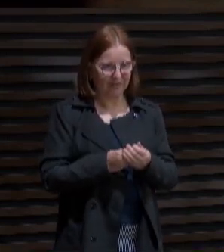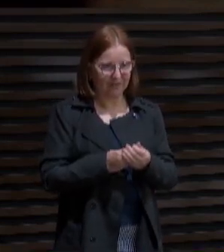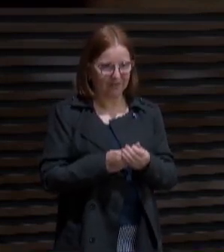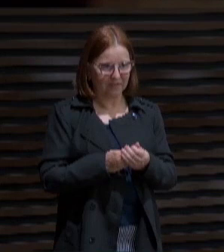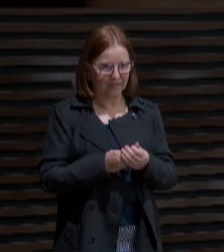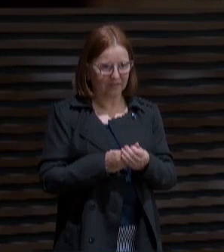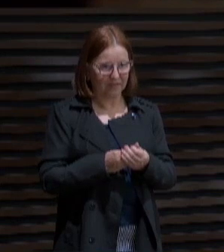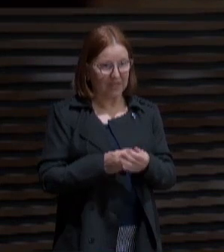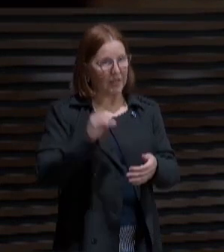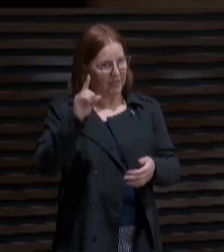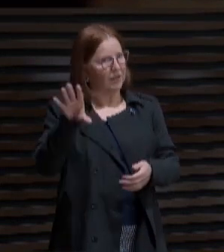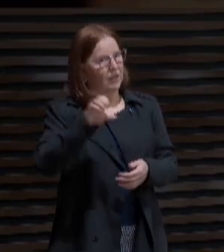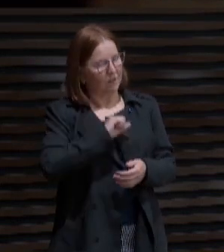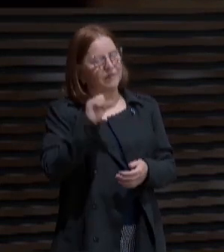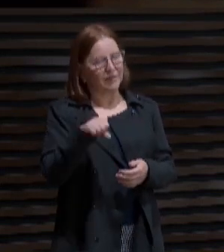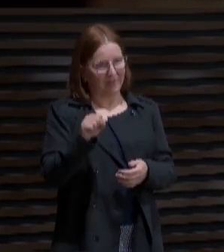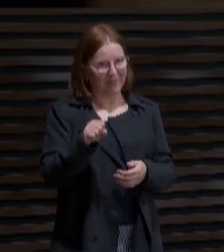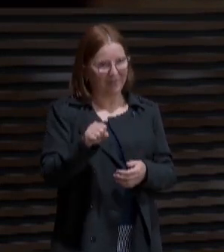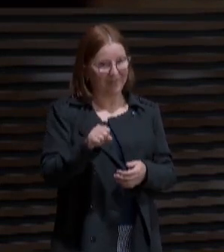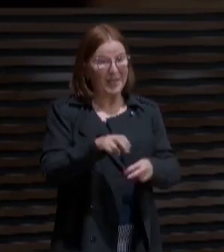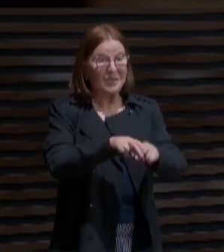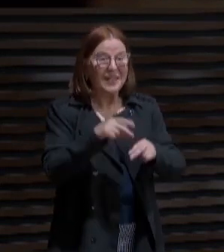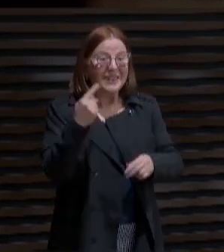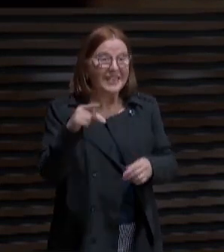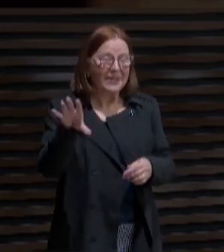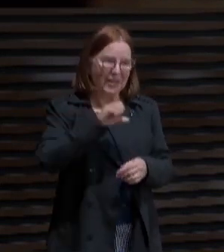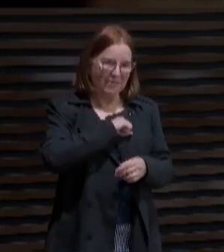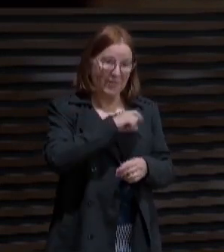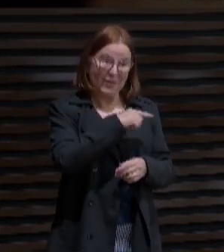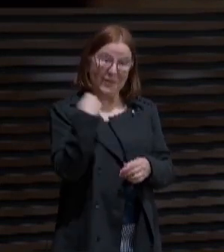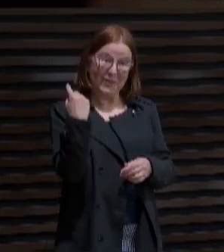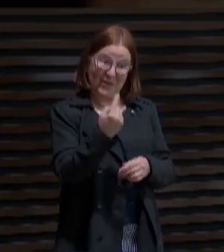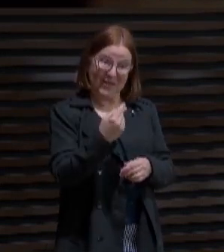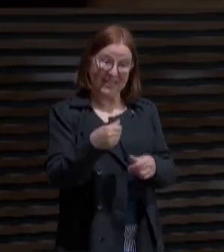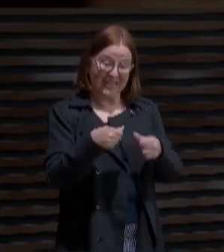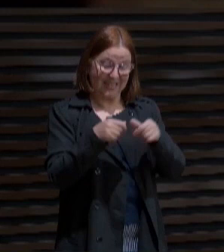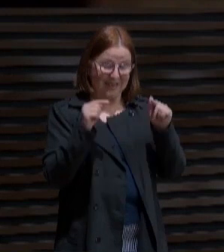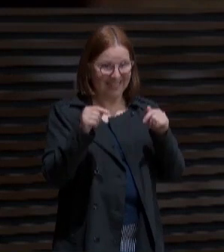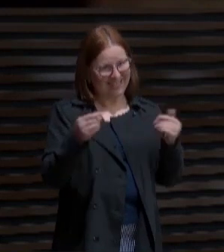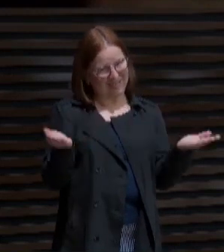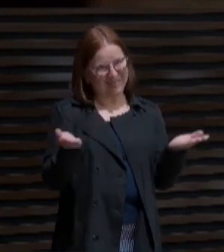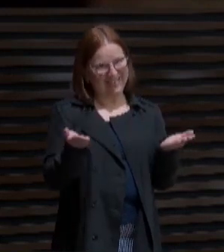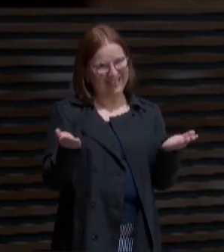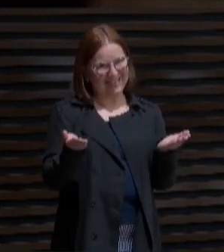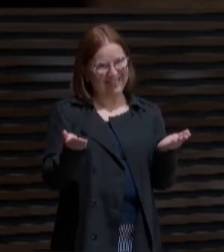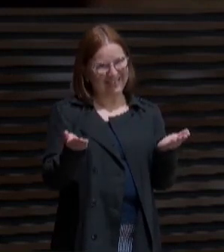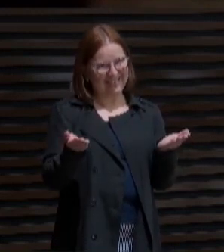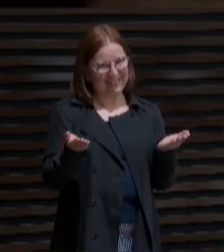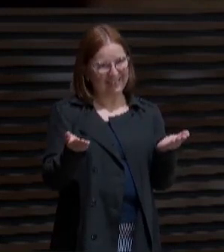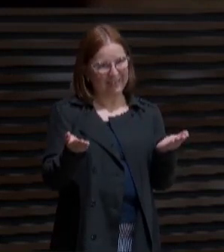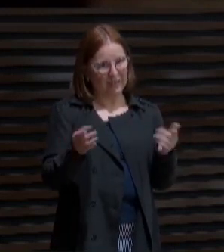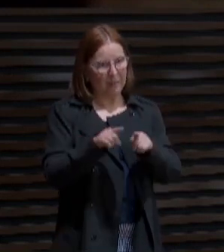Evidente que Deus é amor, e é por conta do seu amor que nós estamos aqui hoje. Mas não é porque